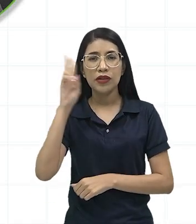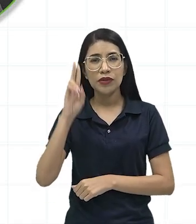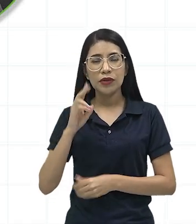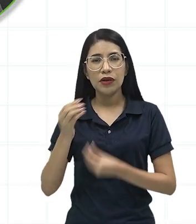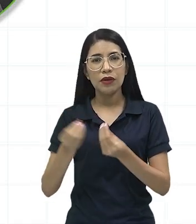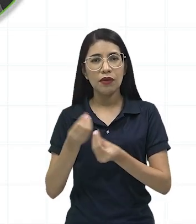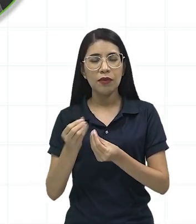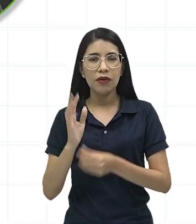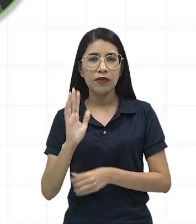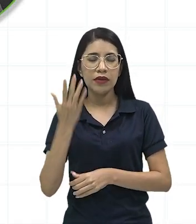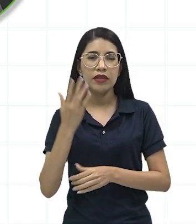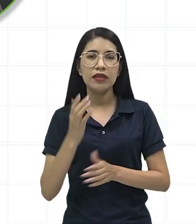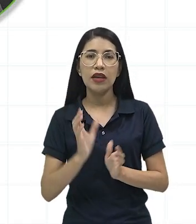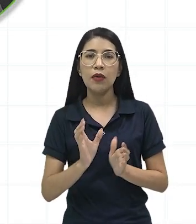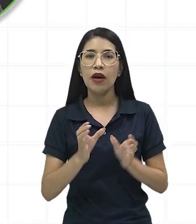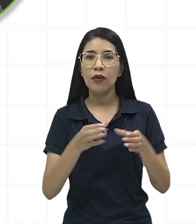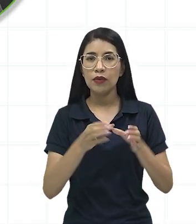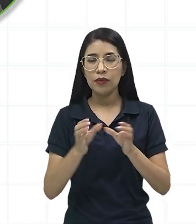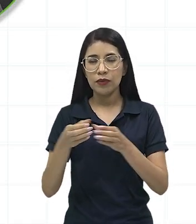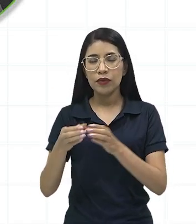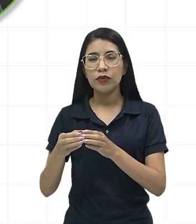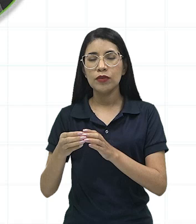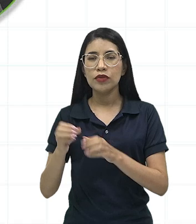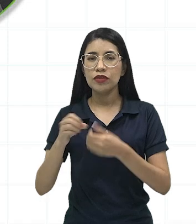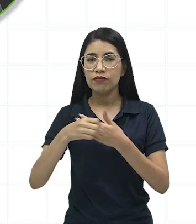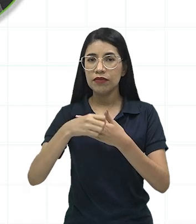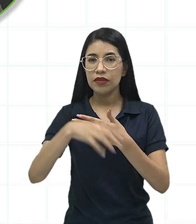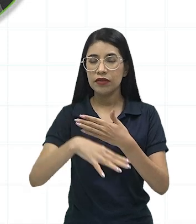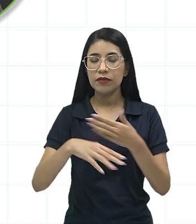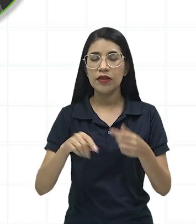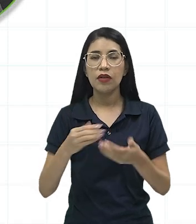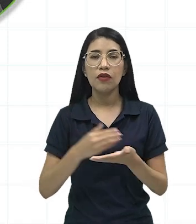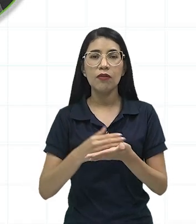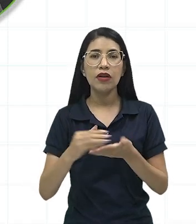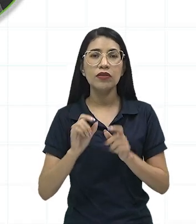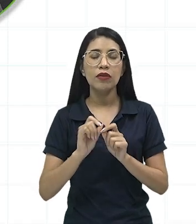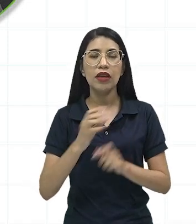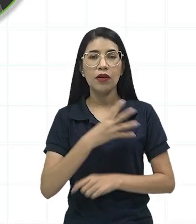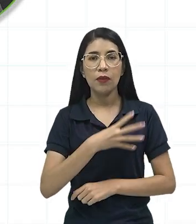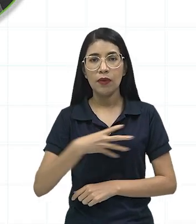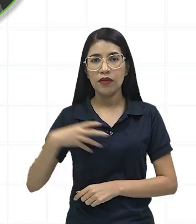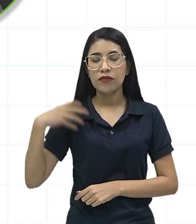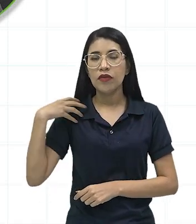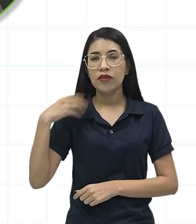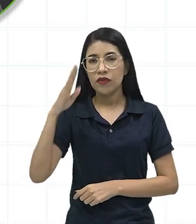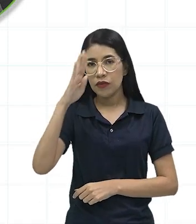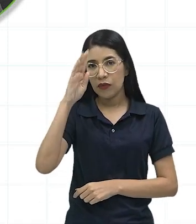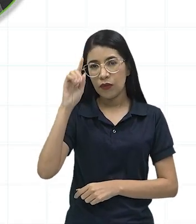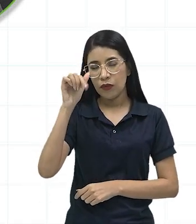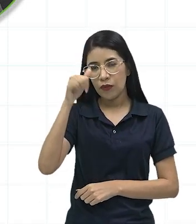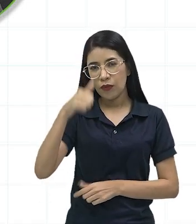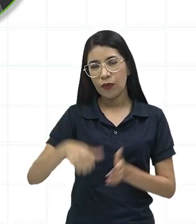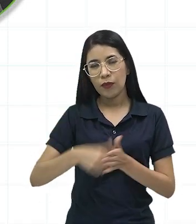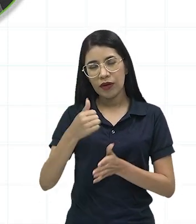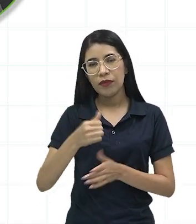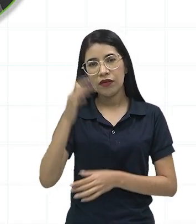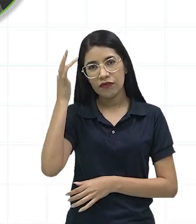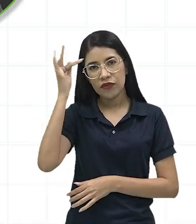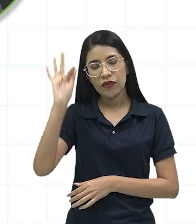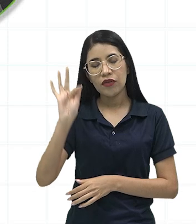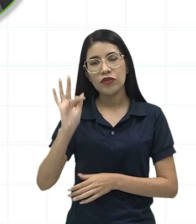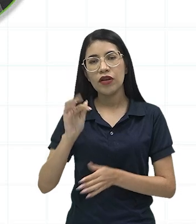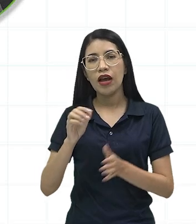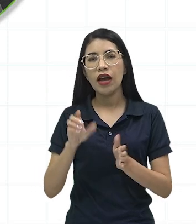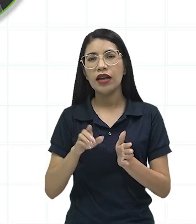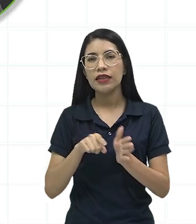classificação taxonômica que começou a acontecer com Aristóteles, né? Ele foi o pioneiro aí a